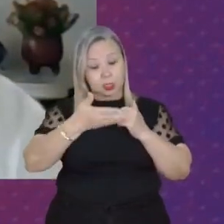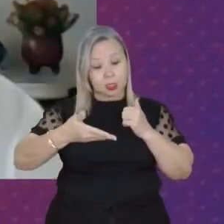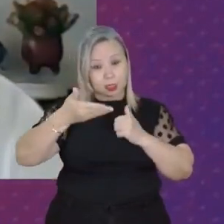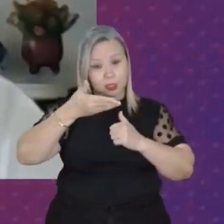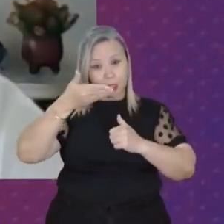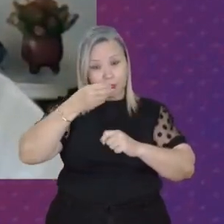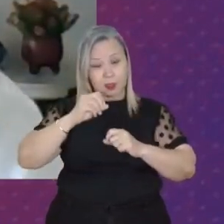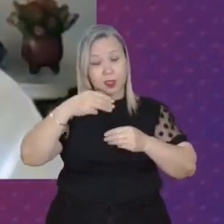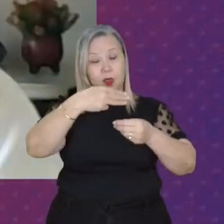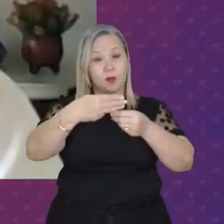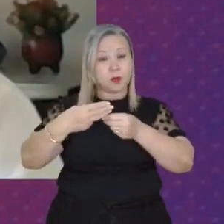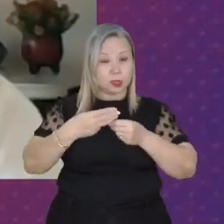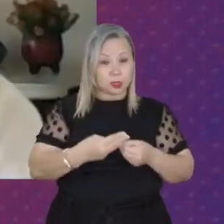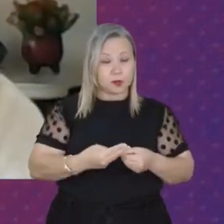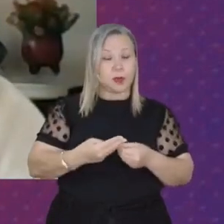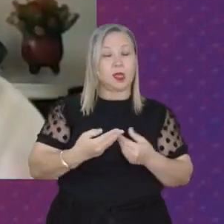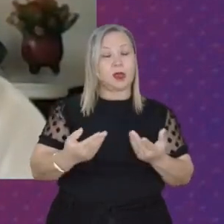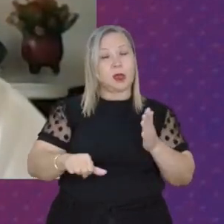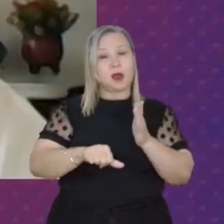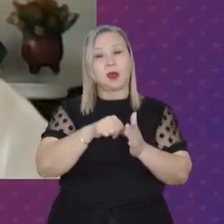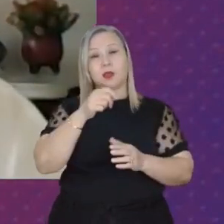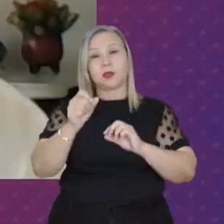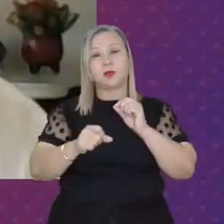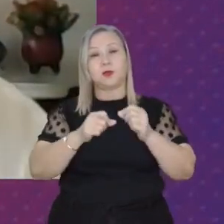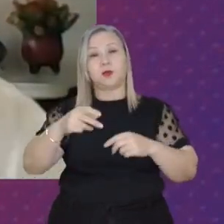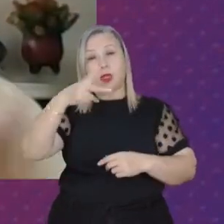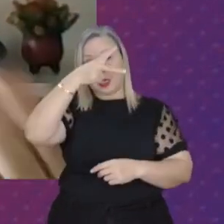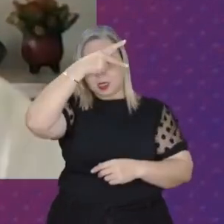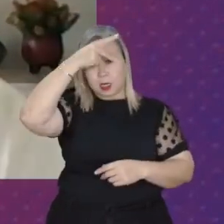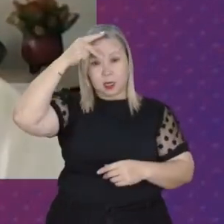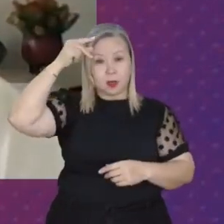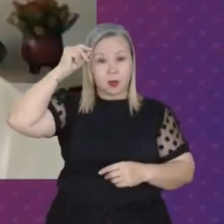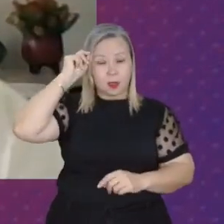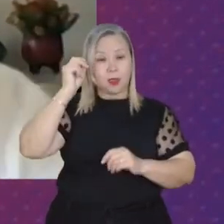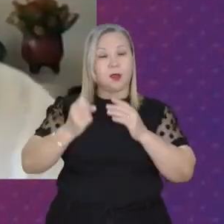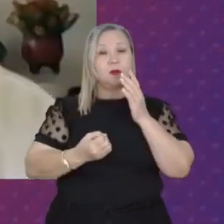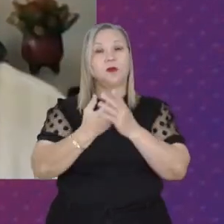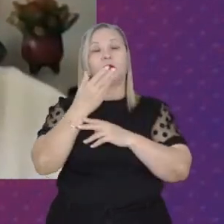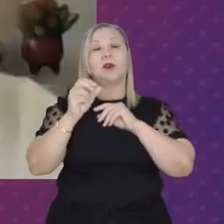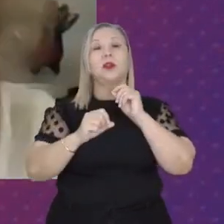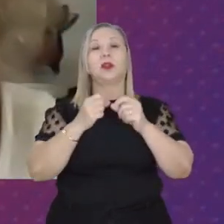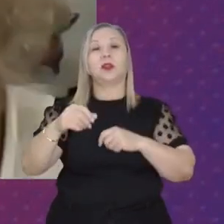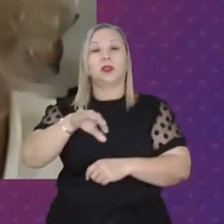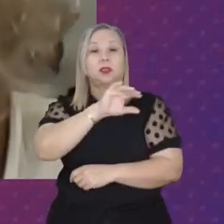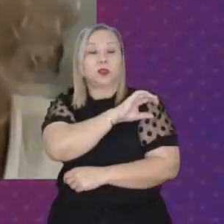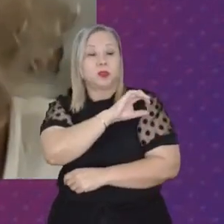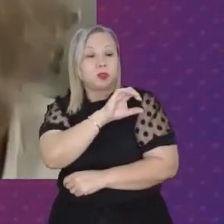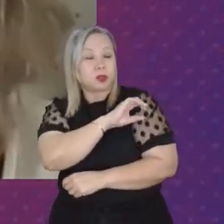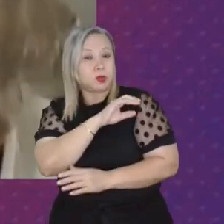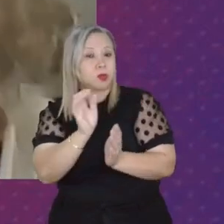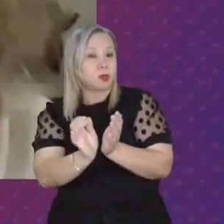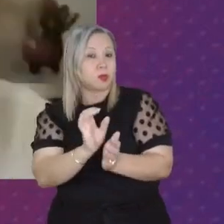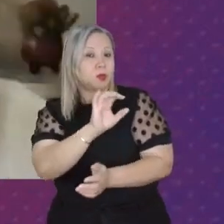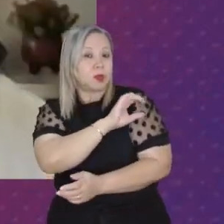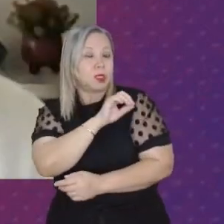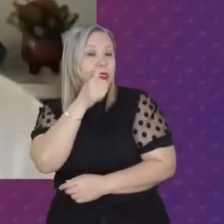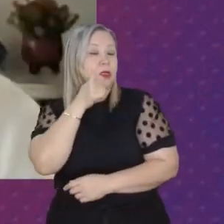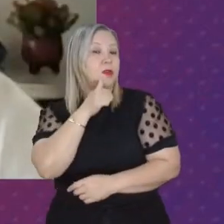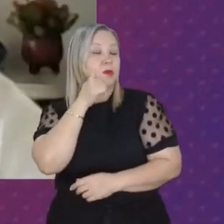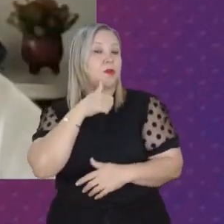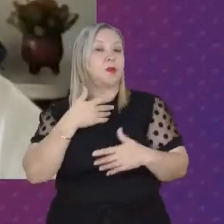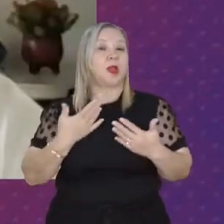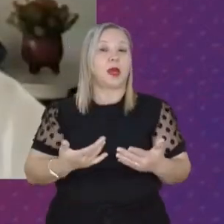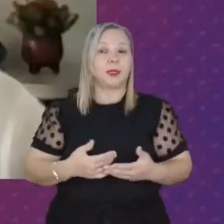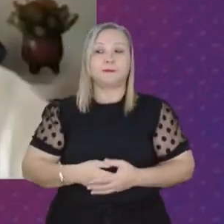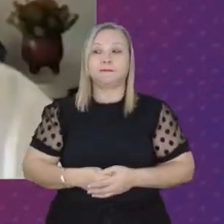nível municipal, com essas primeiras prefeituras criando as coordenadorias das mulheres,